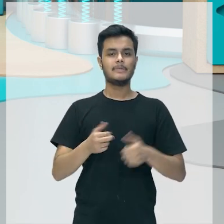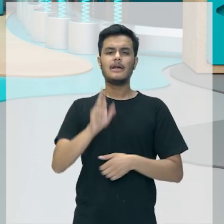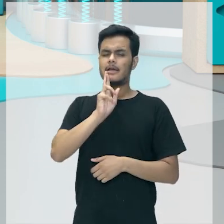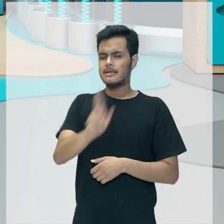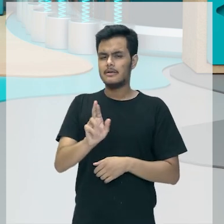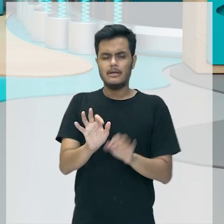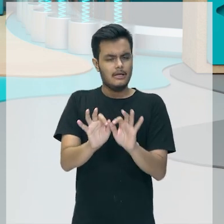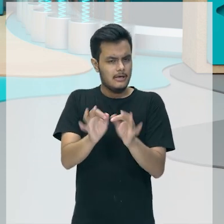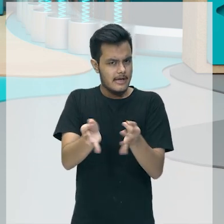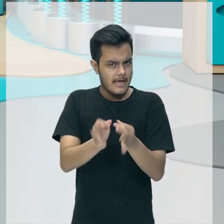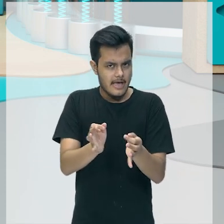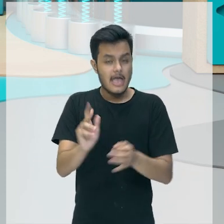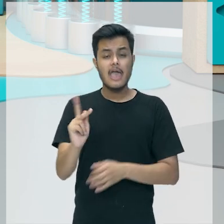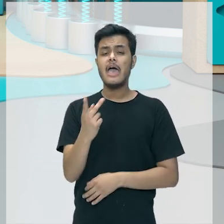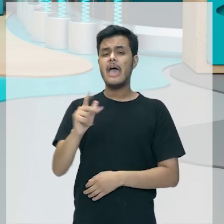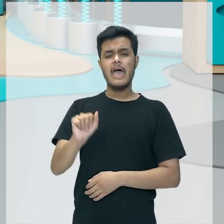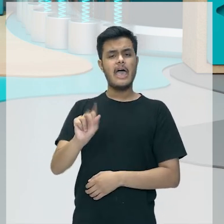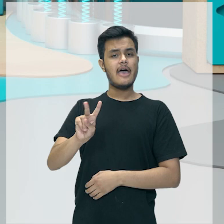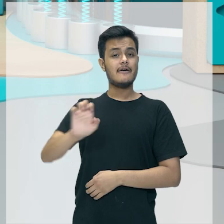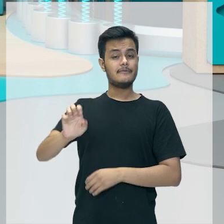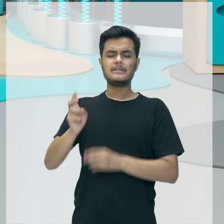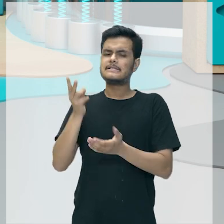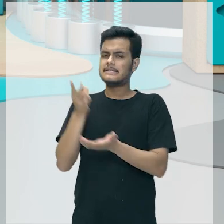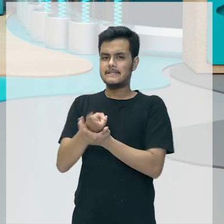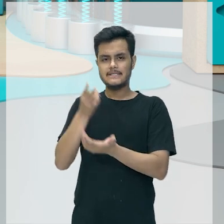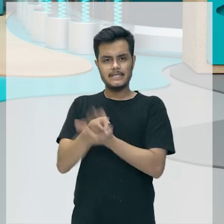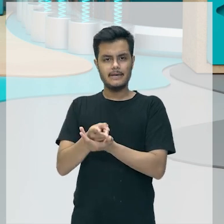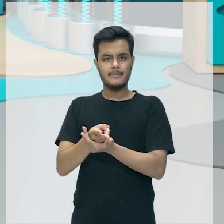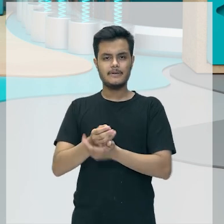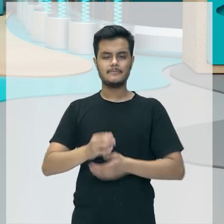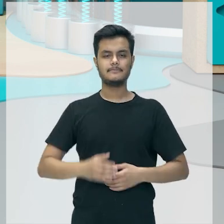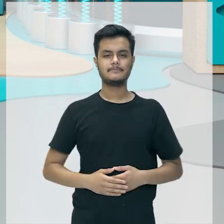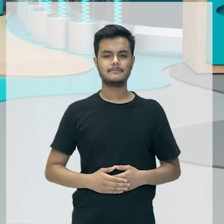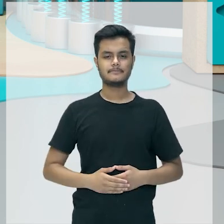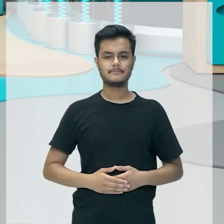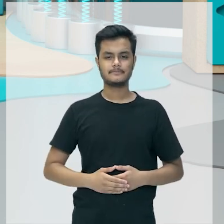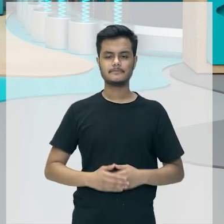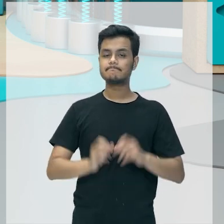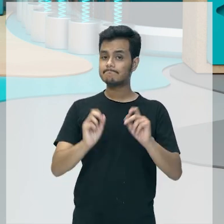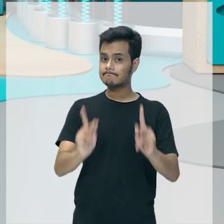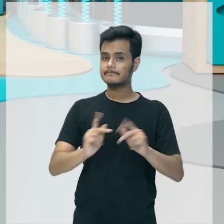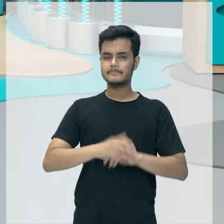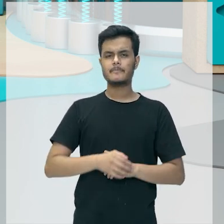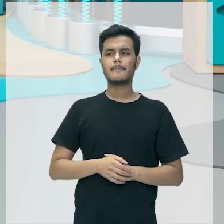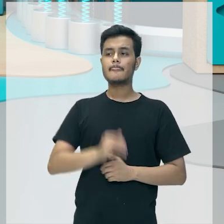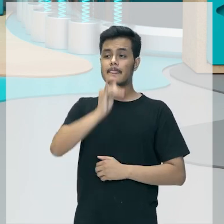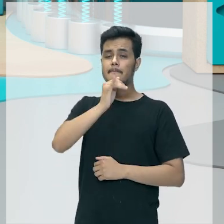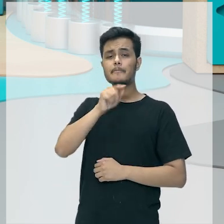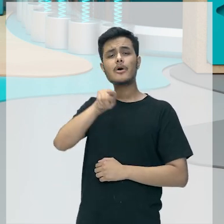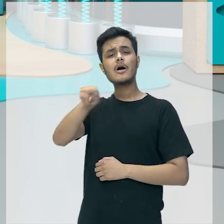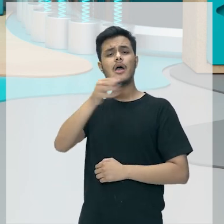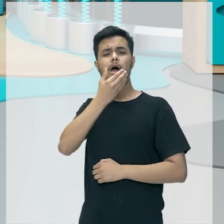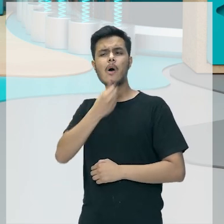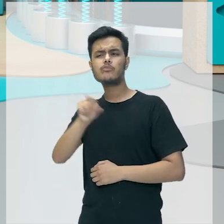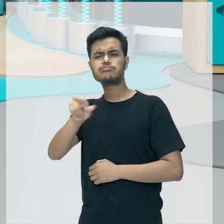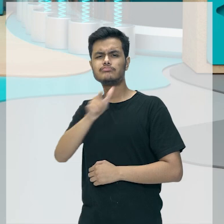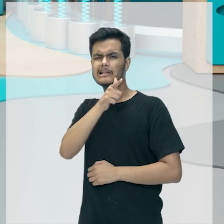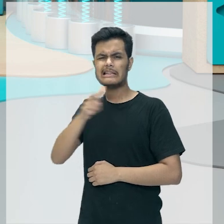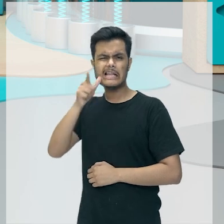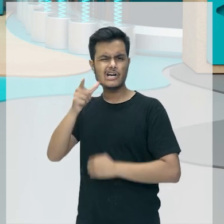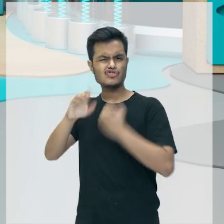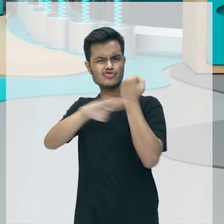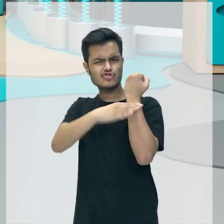é have, ok? Então, did they have tambaqui for lunch? Então, eles comeram tambaqui no